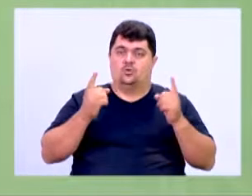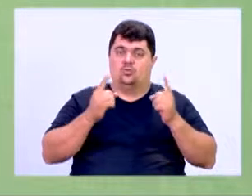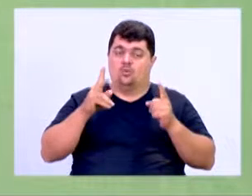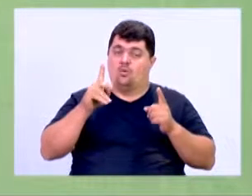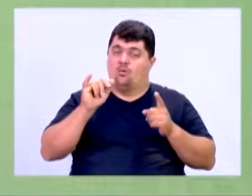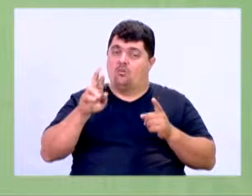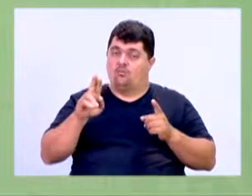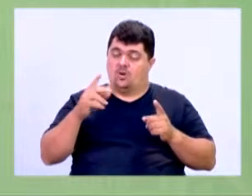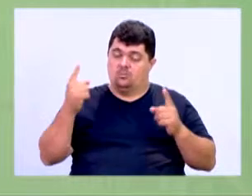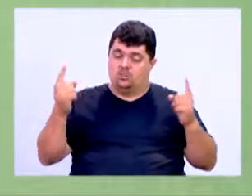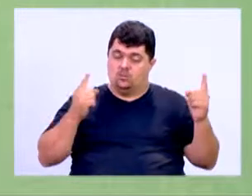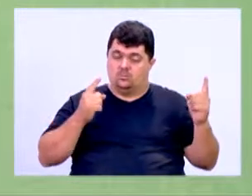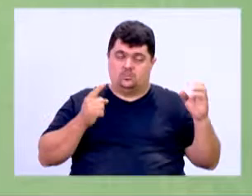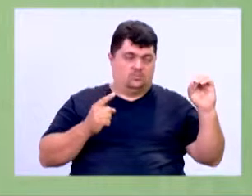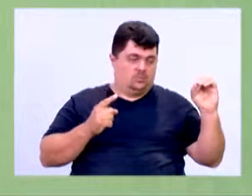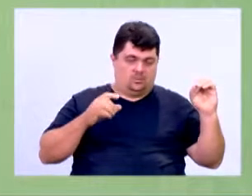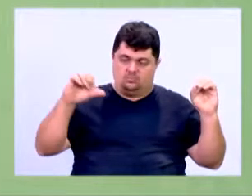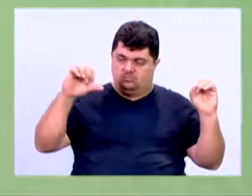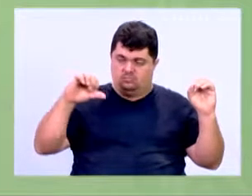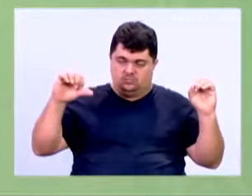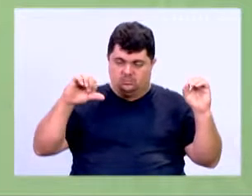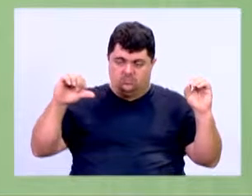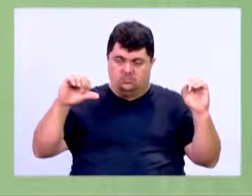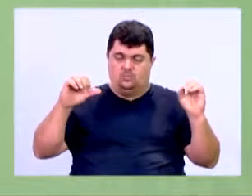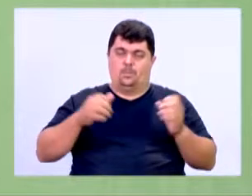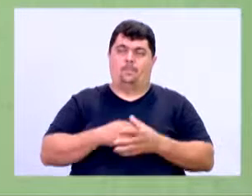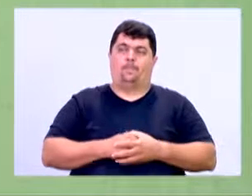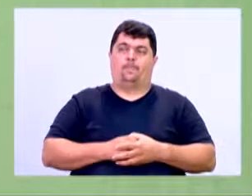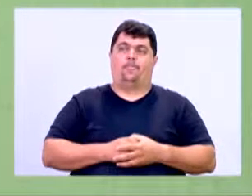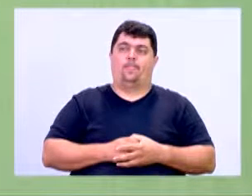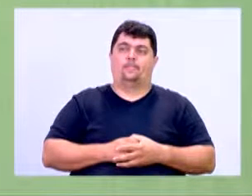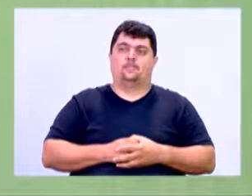dois extremos, 0 e 99.